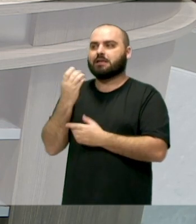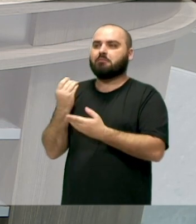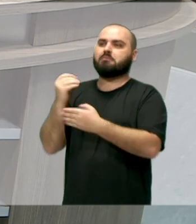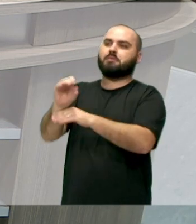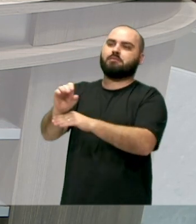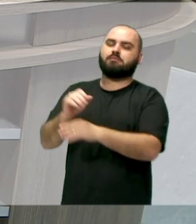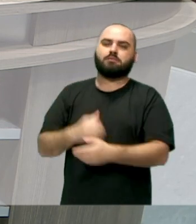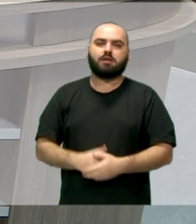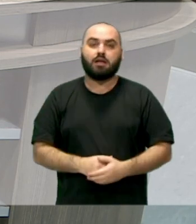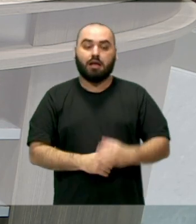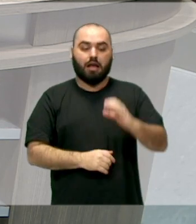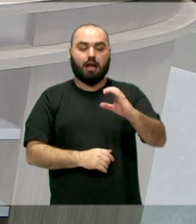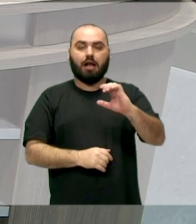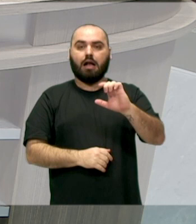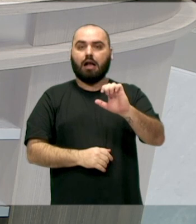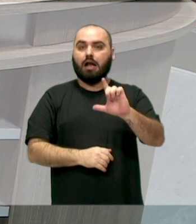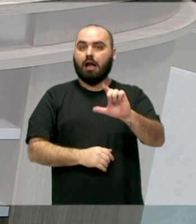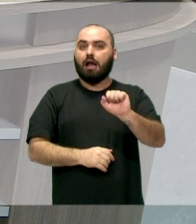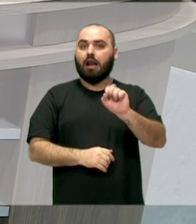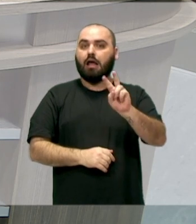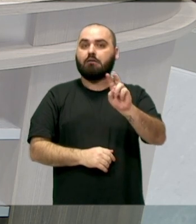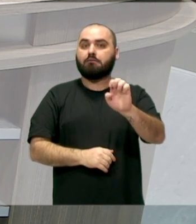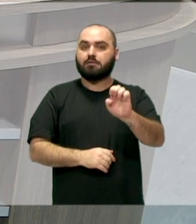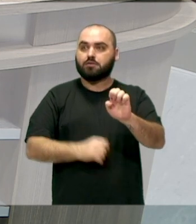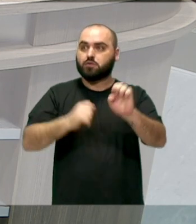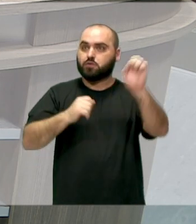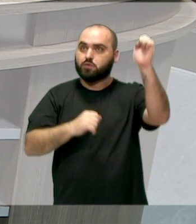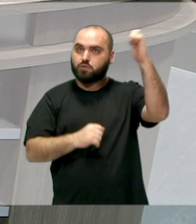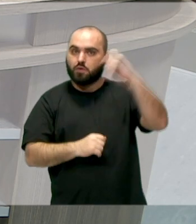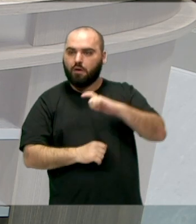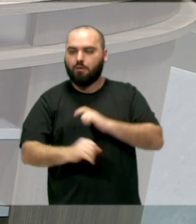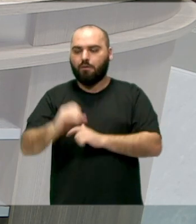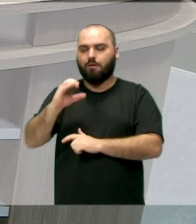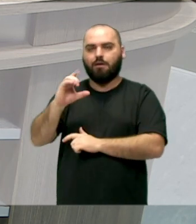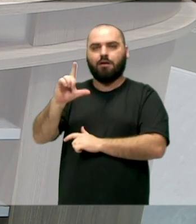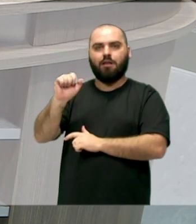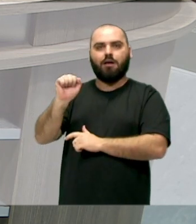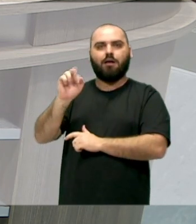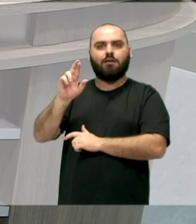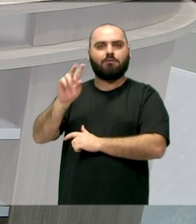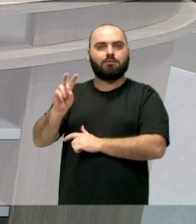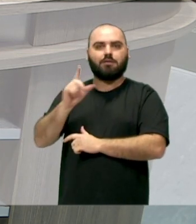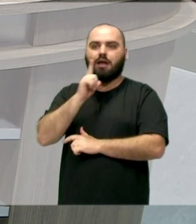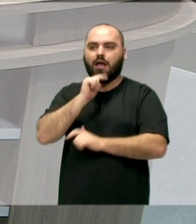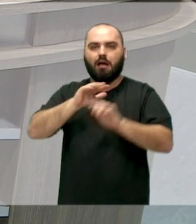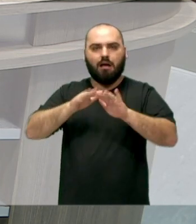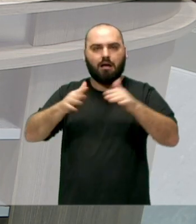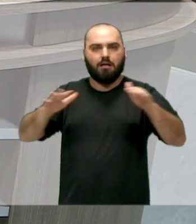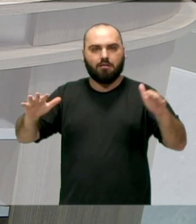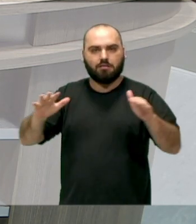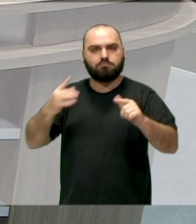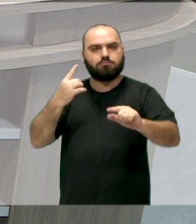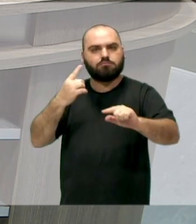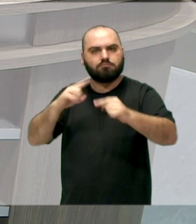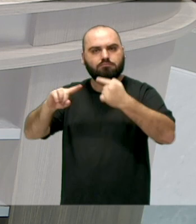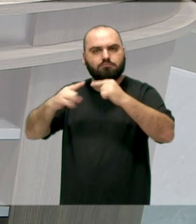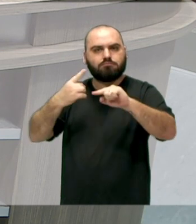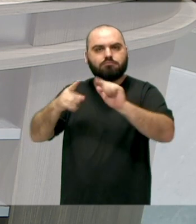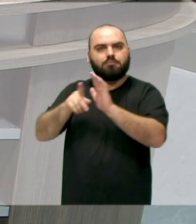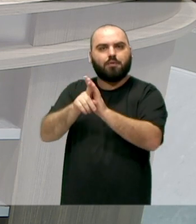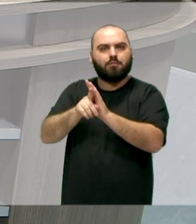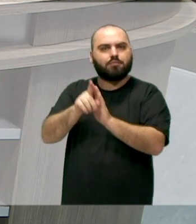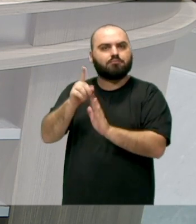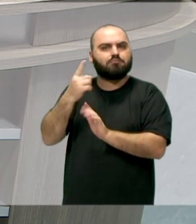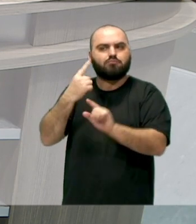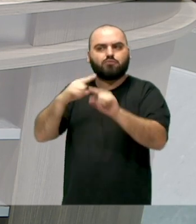Clave de Sol, Clave de Mar, Histórias da Música Instrumental em Itajaí. Estava